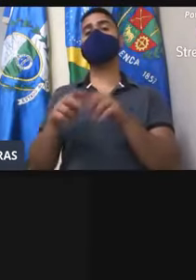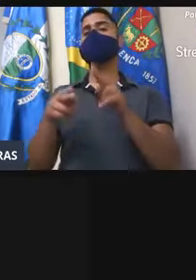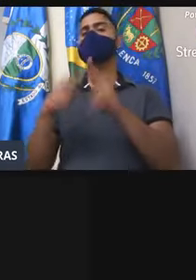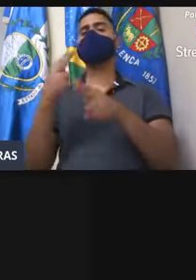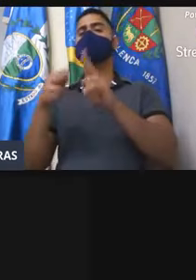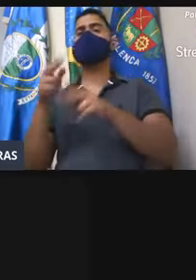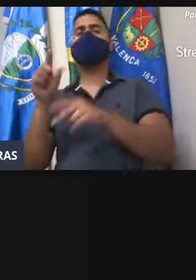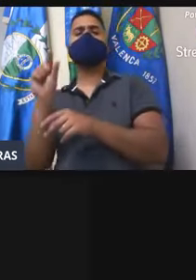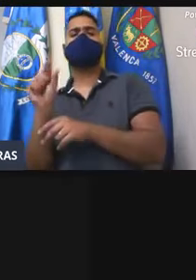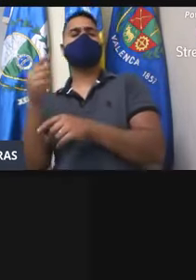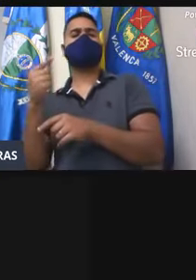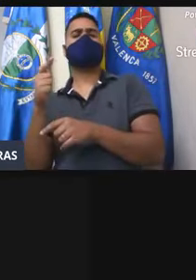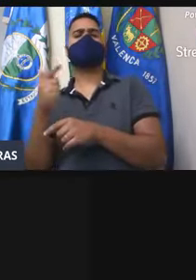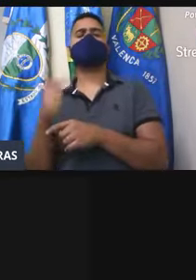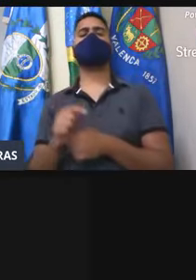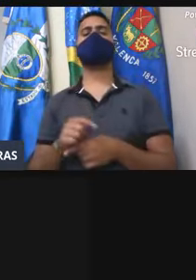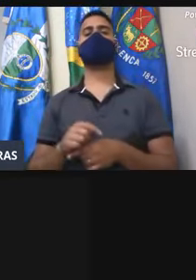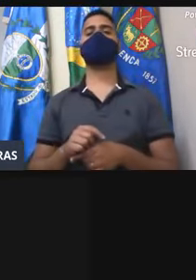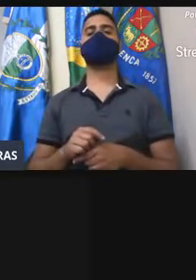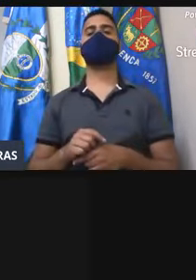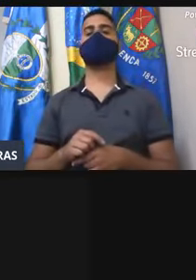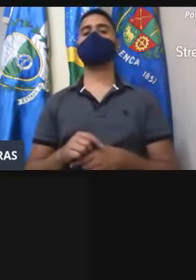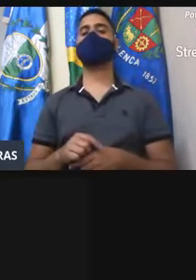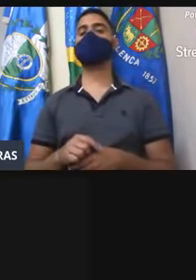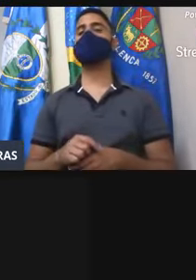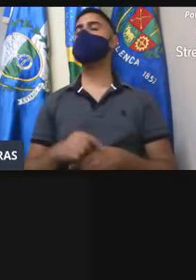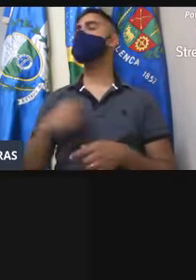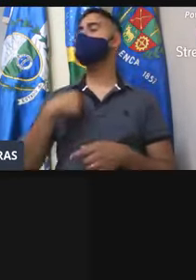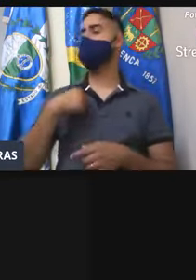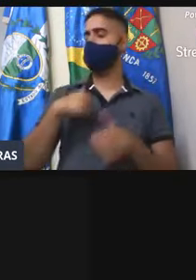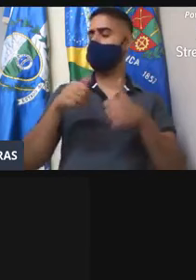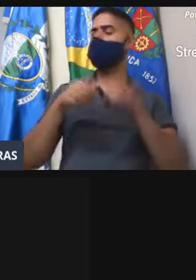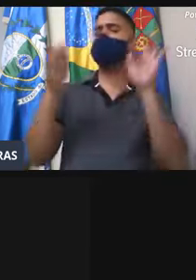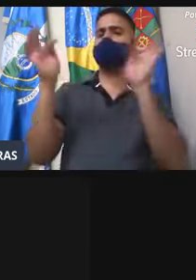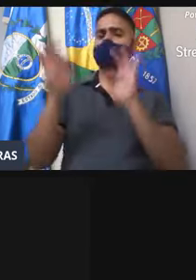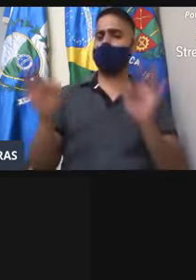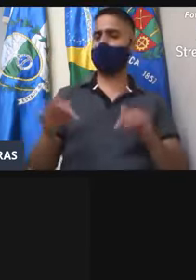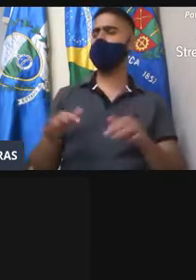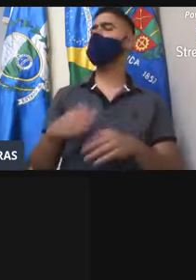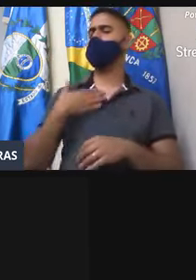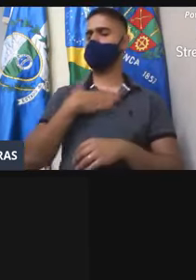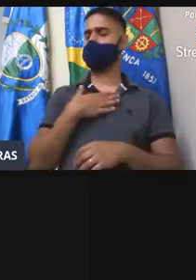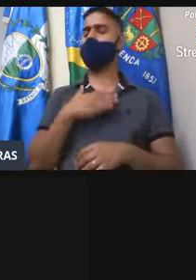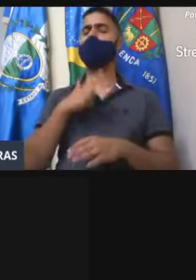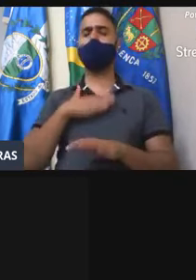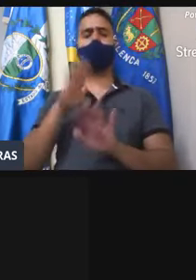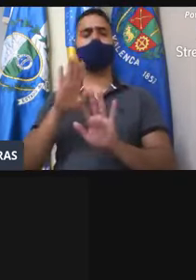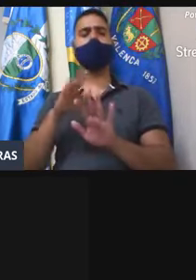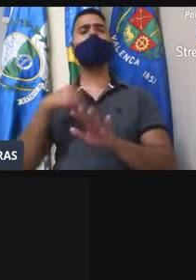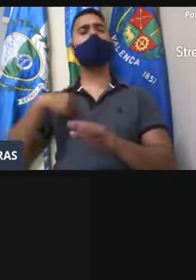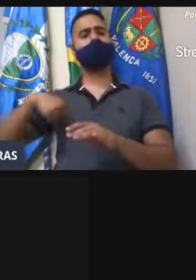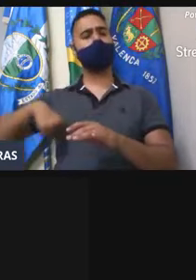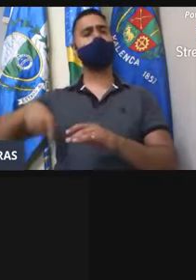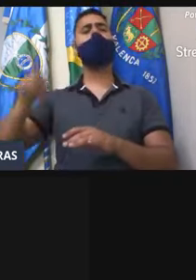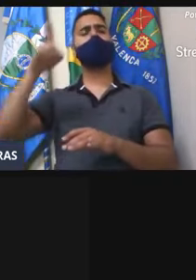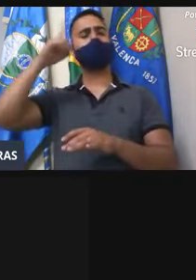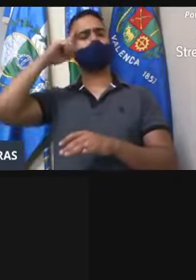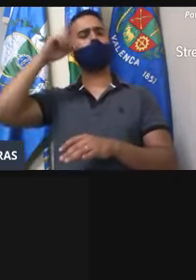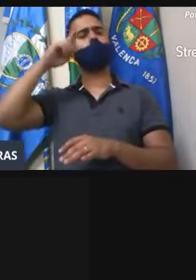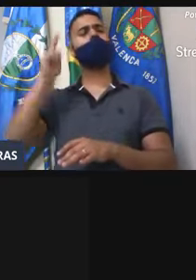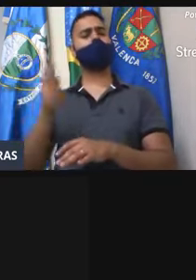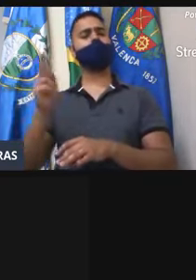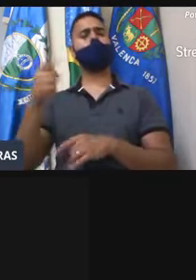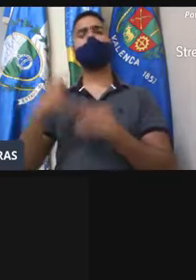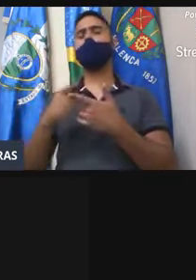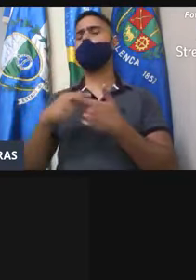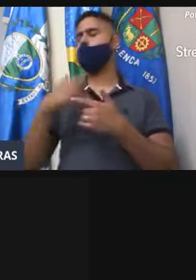geral, por conta do aparato que existe aqui. Então, fiquei muito feliz, fiquei muito satisfeito, mas vou estar constante lá fiscalizando, porque esse é